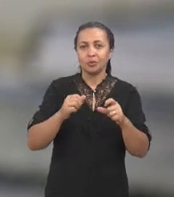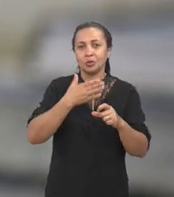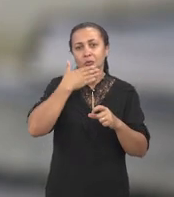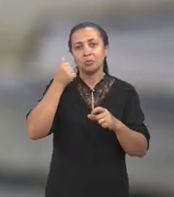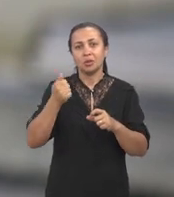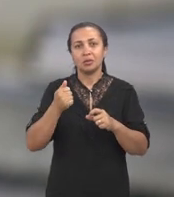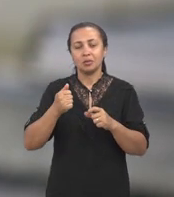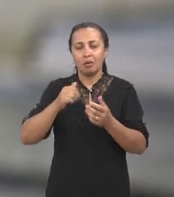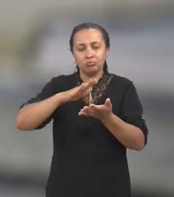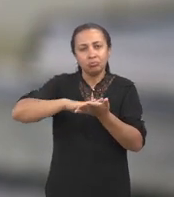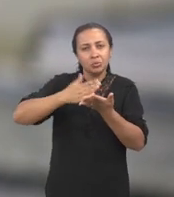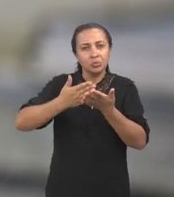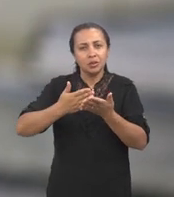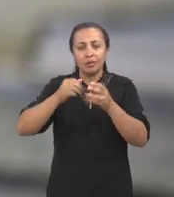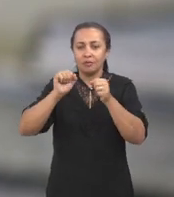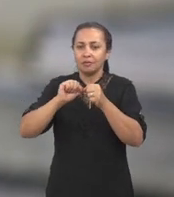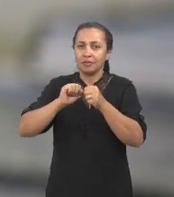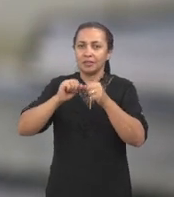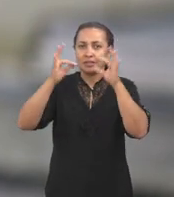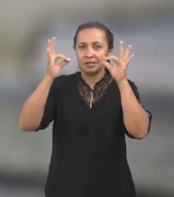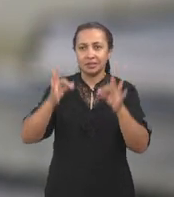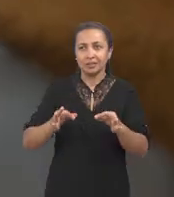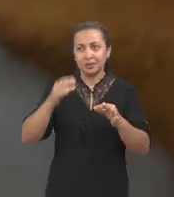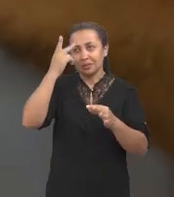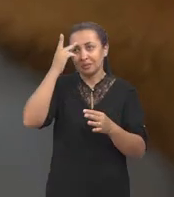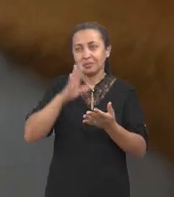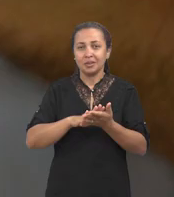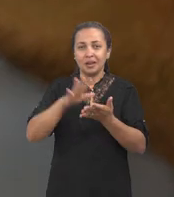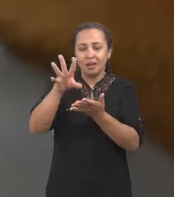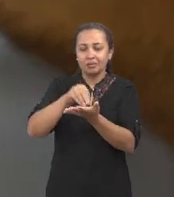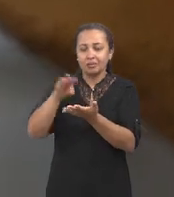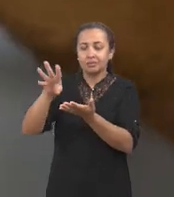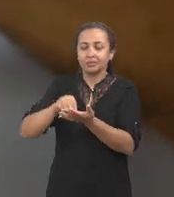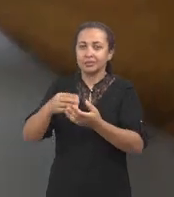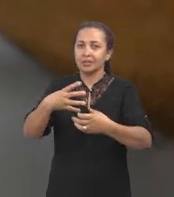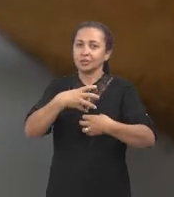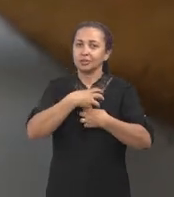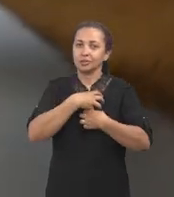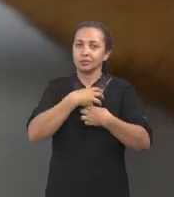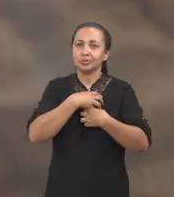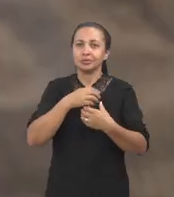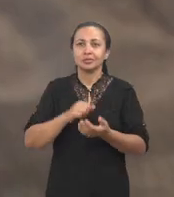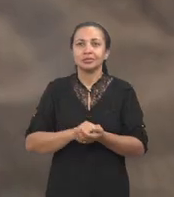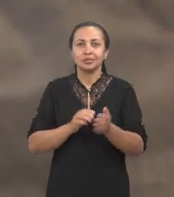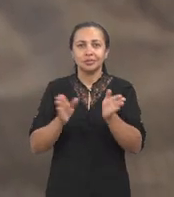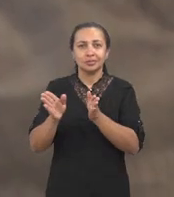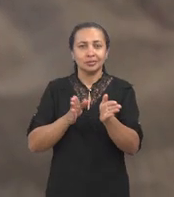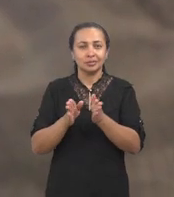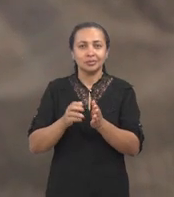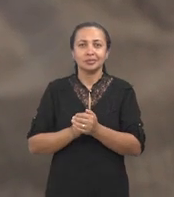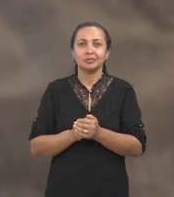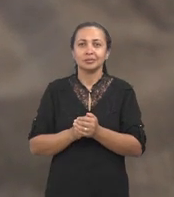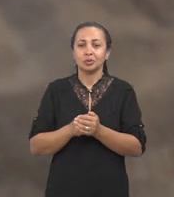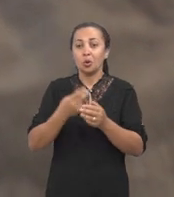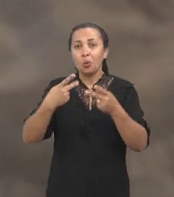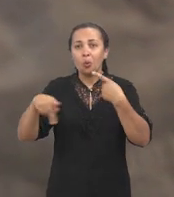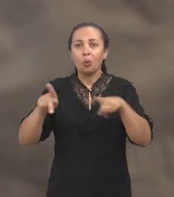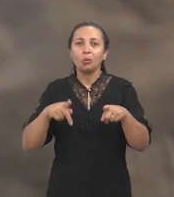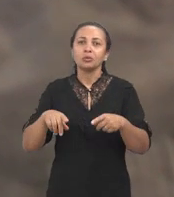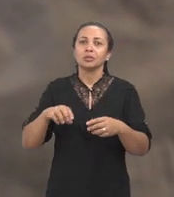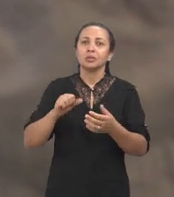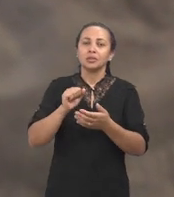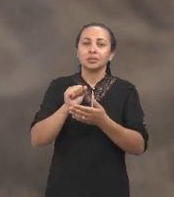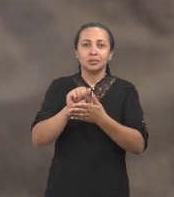fotointerpretação foi feita corretamente para conectar sentimentos entre outras